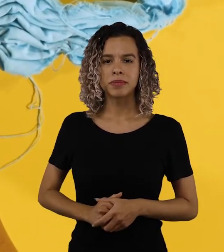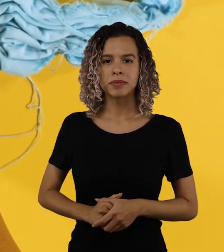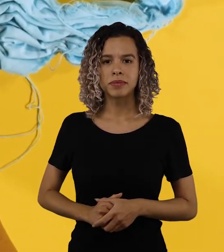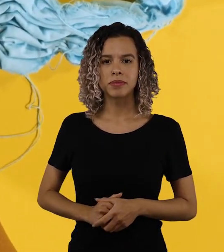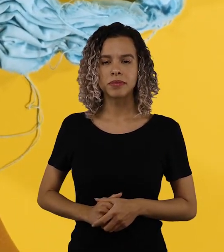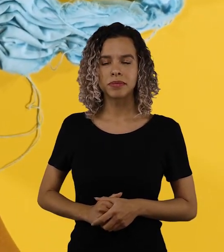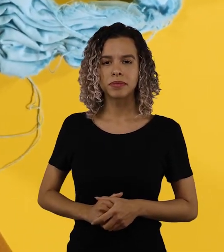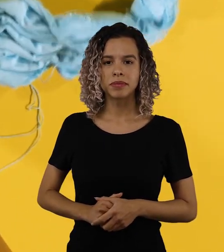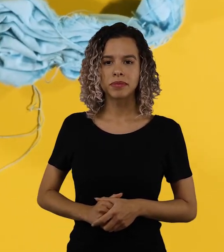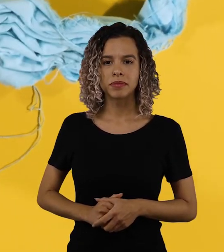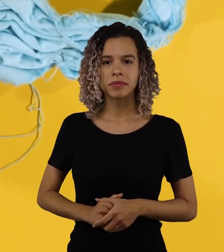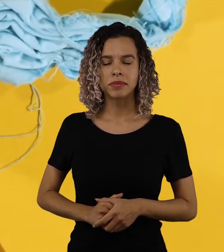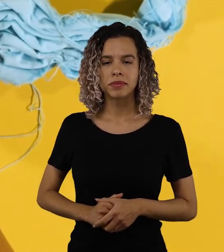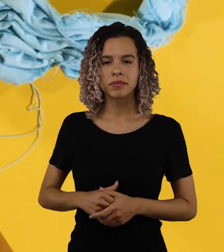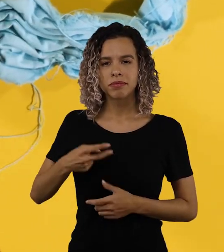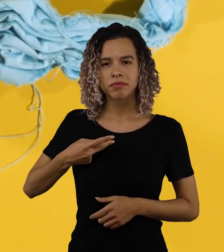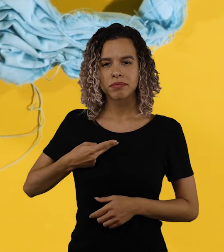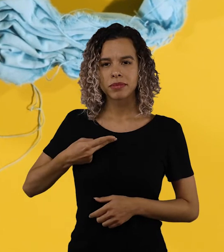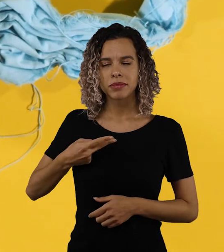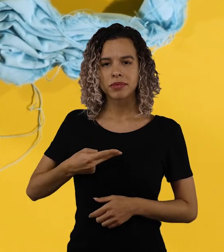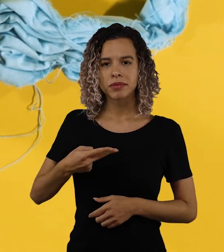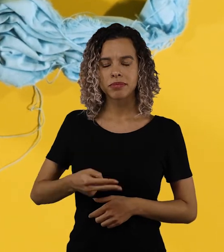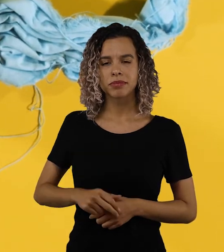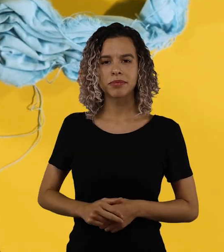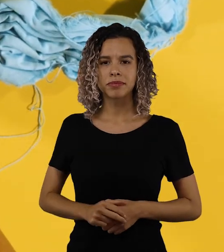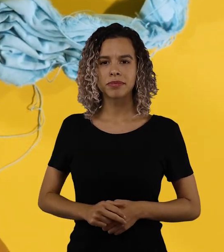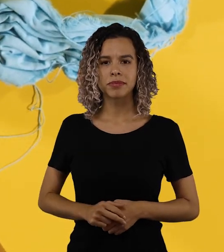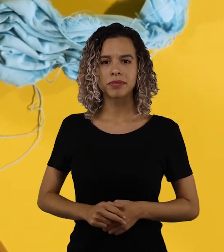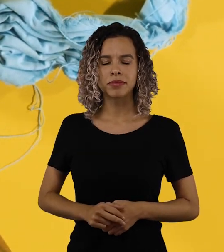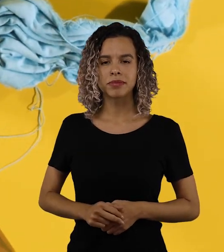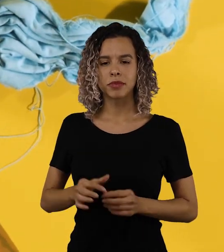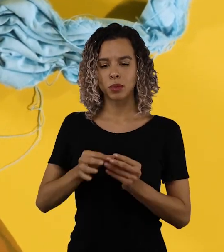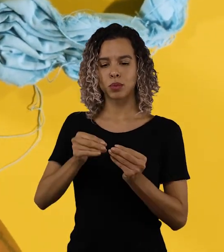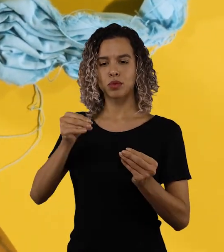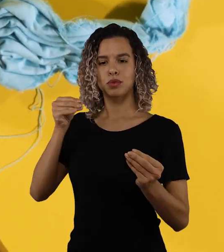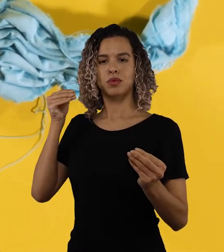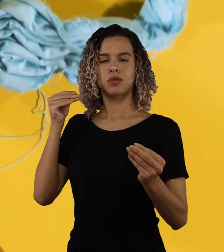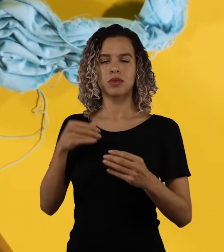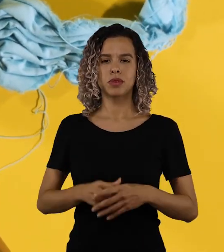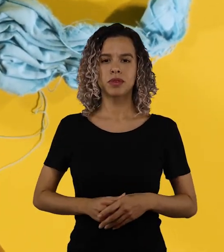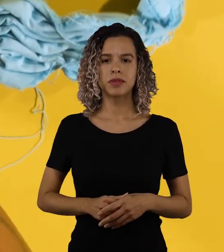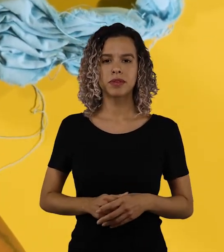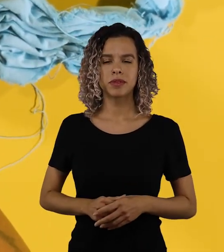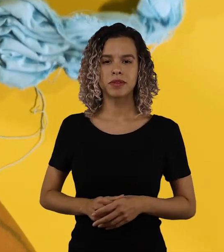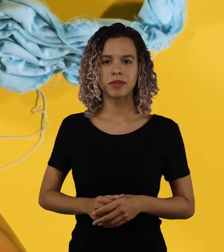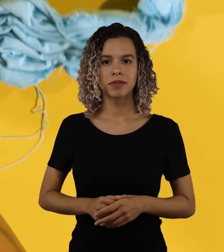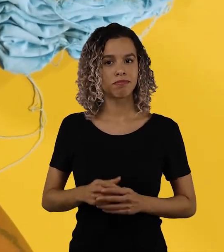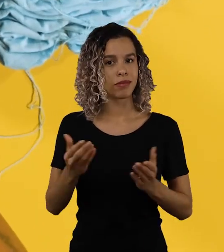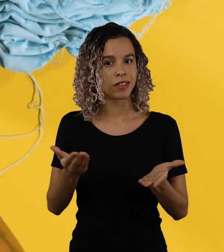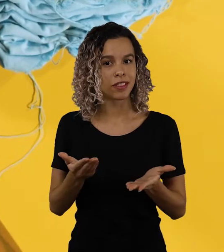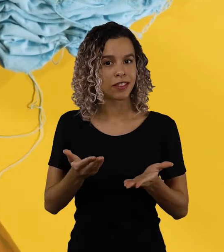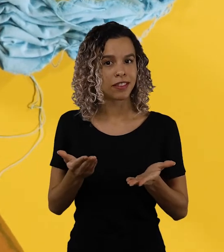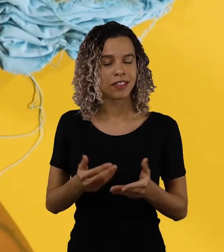A gente só vai dar um pique em alguma parte da linha e puxar. Aí,